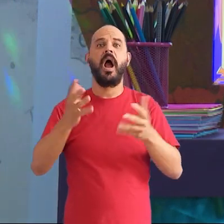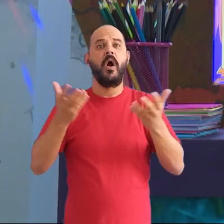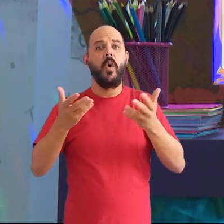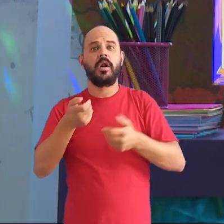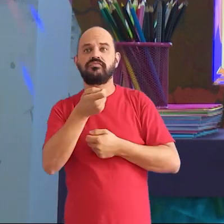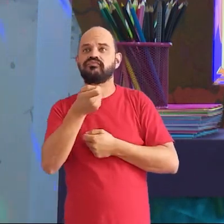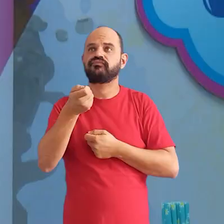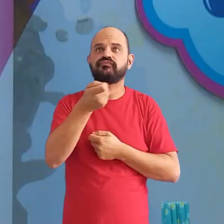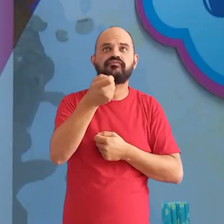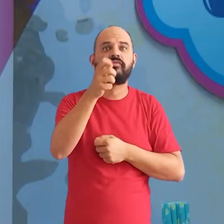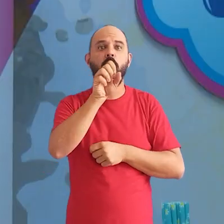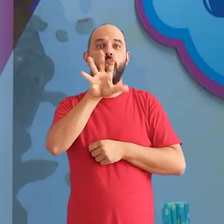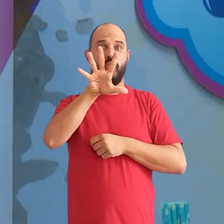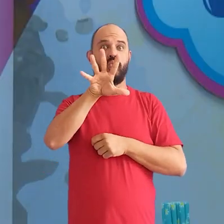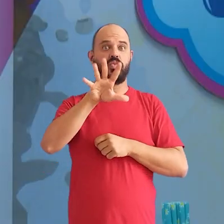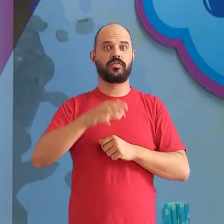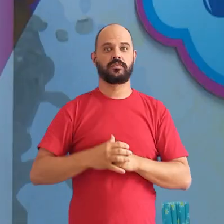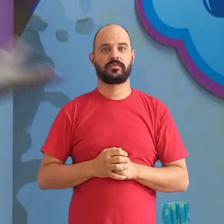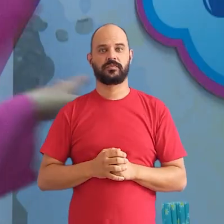lanterna.